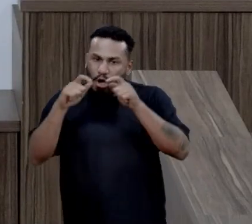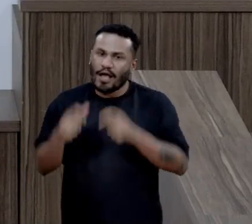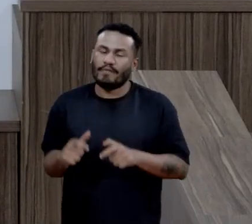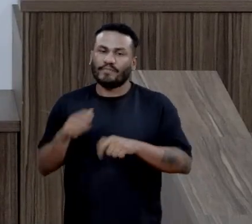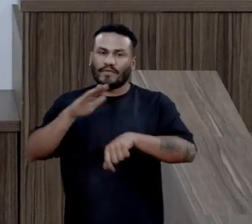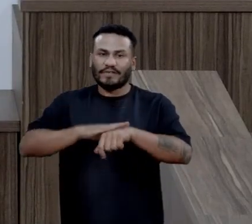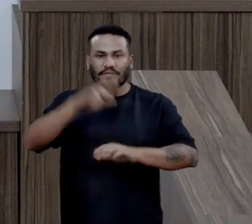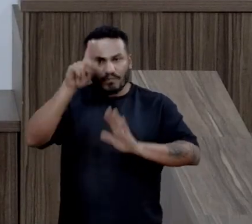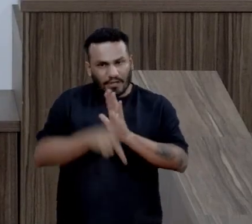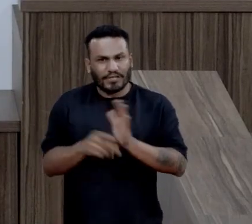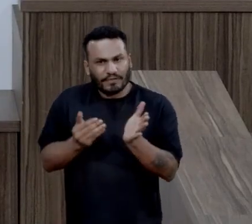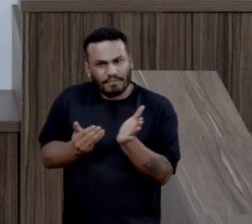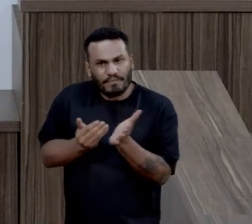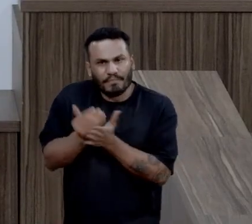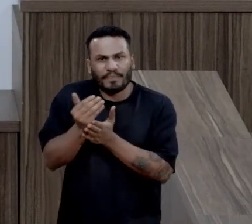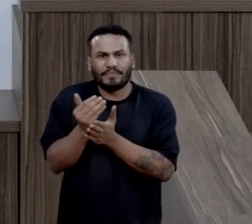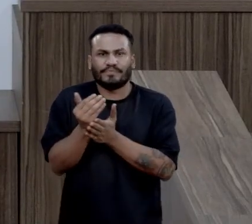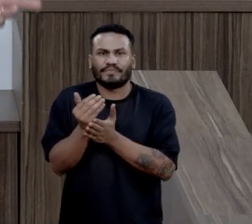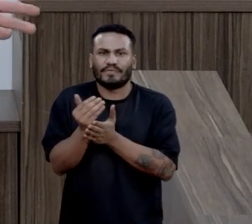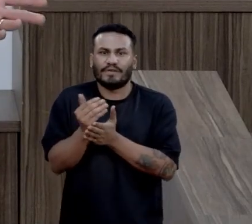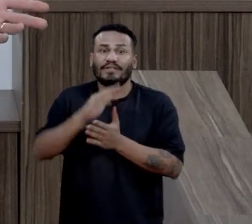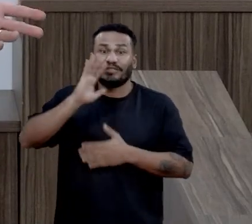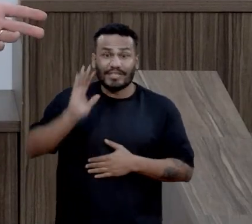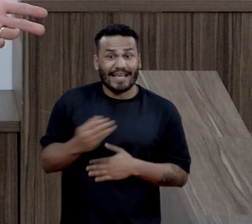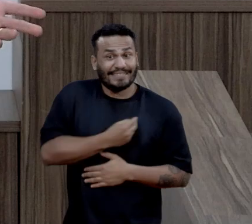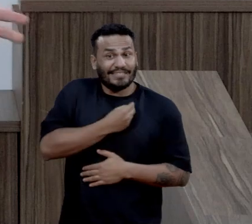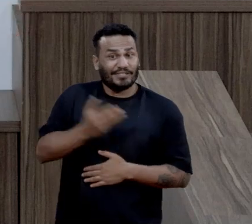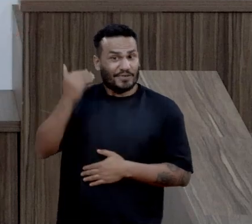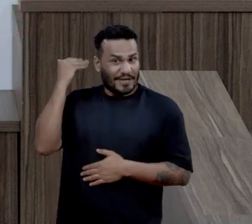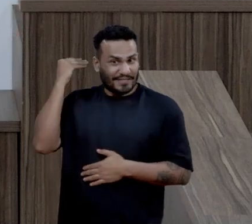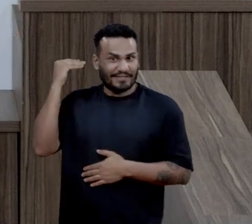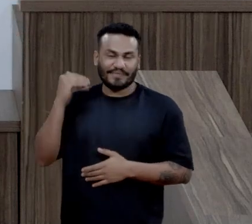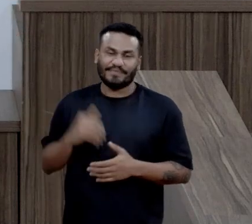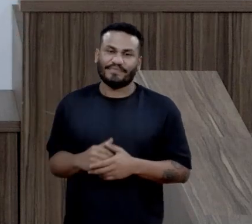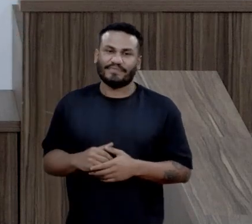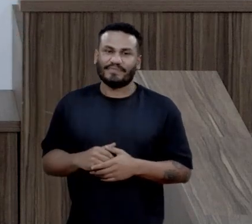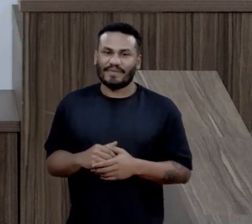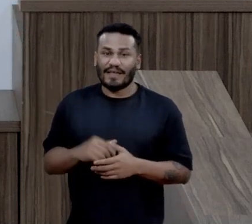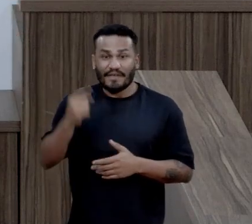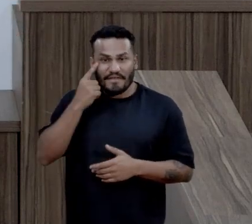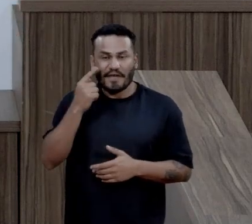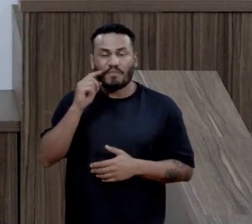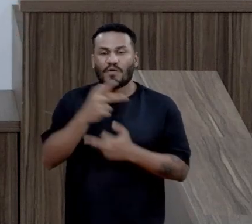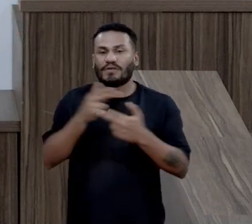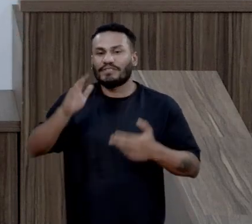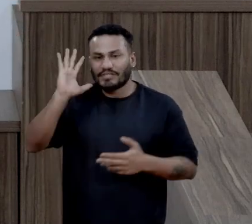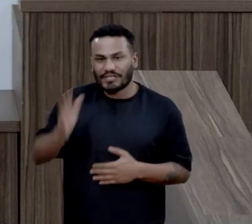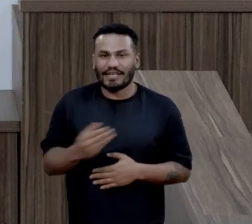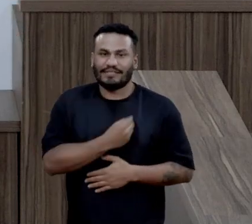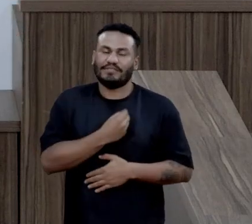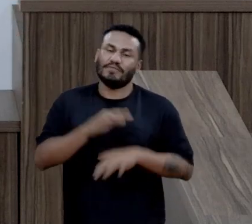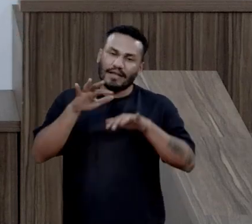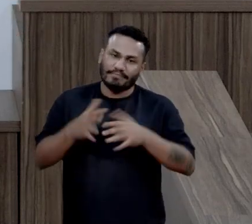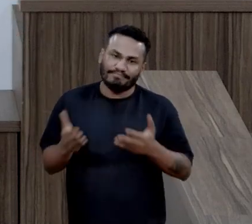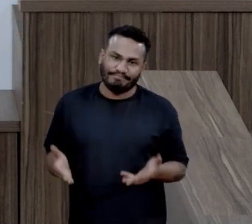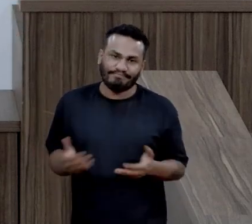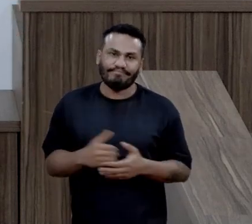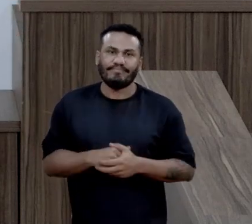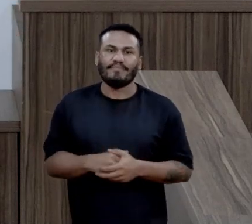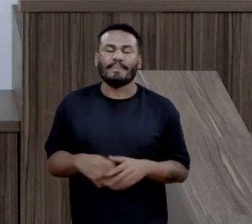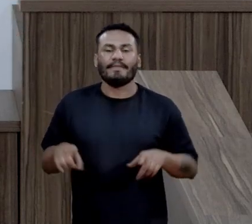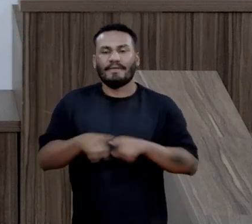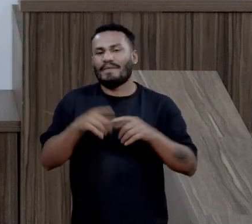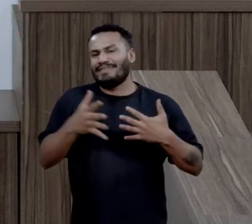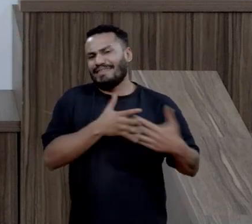para fazer um projeto piloto, um só, aliás, não é piloto, porque já existia no passado, né? É reaver algo que já era feito, seria ali. E sem falar